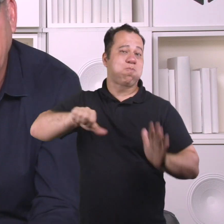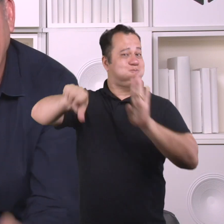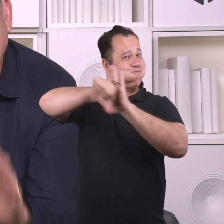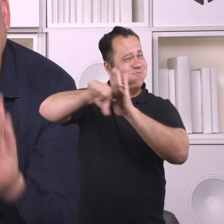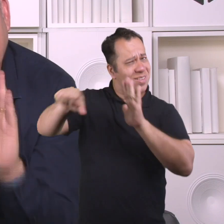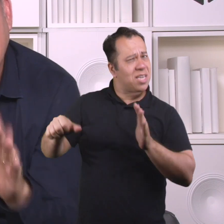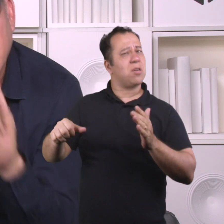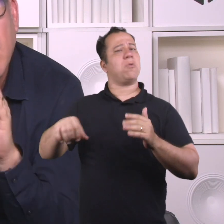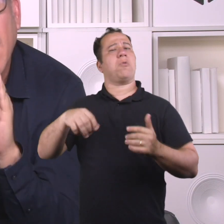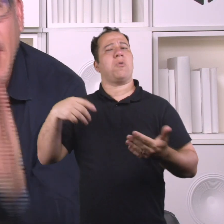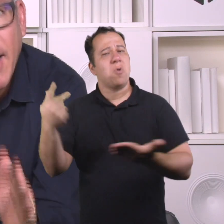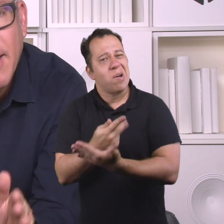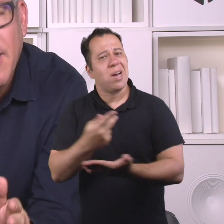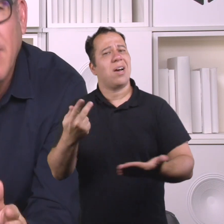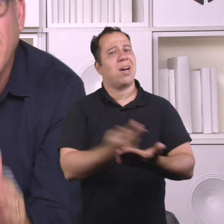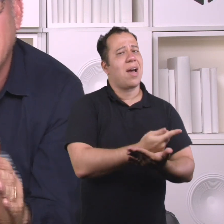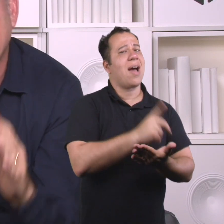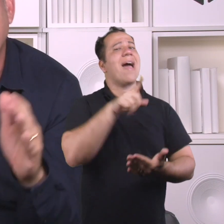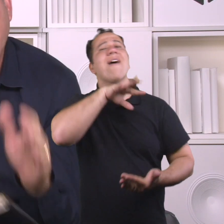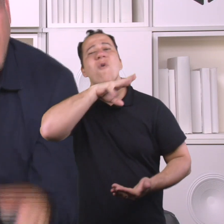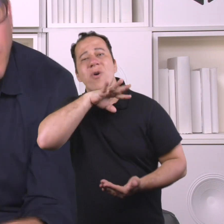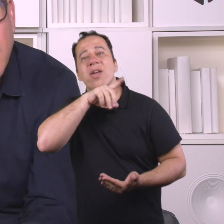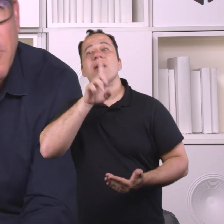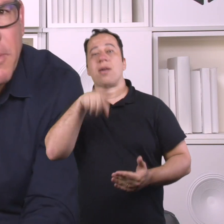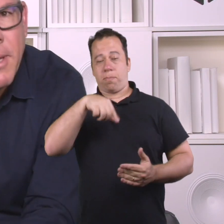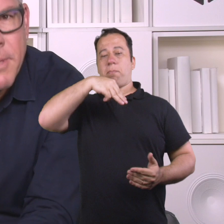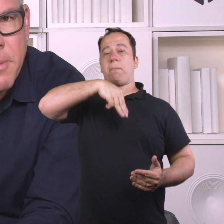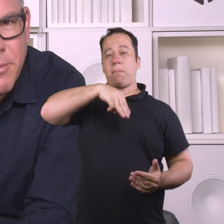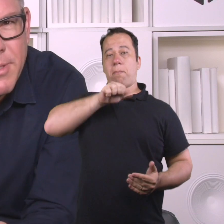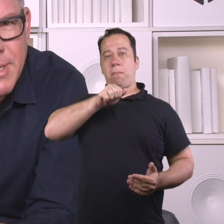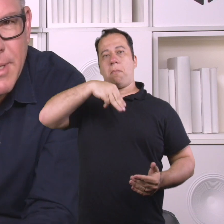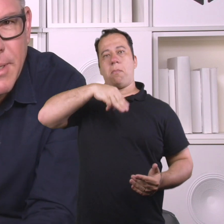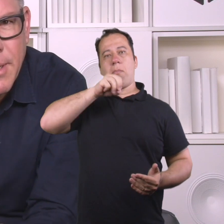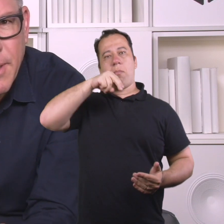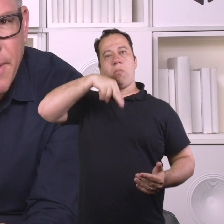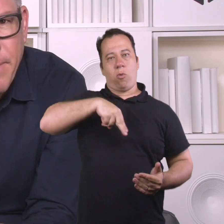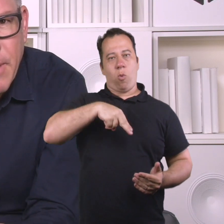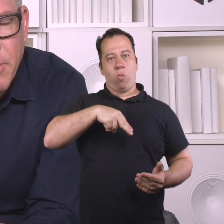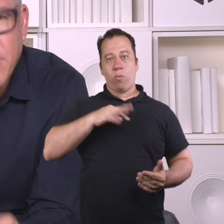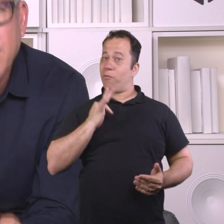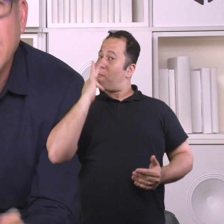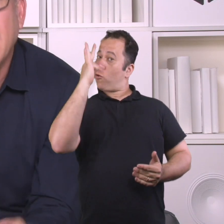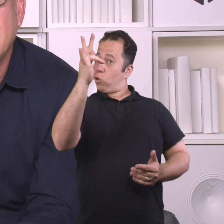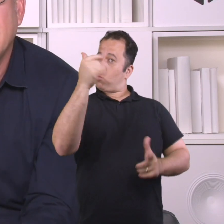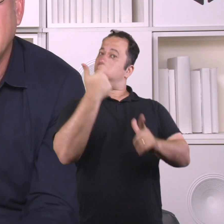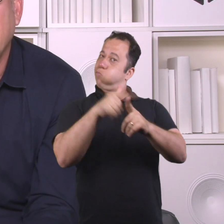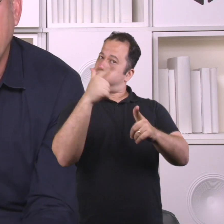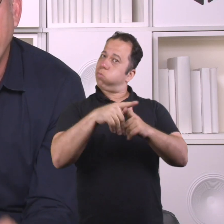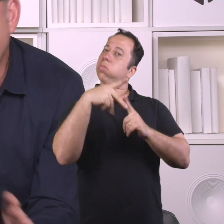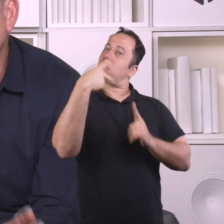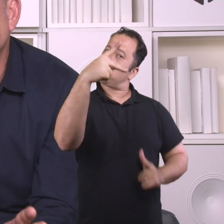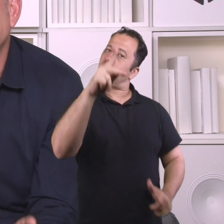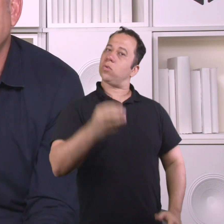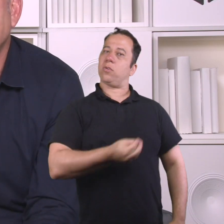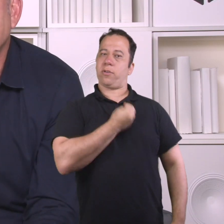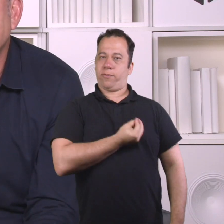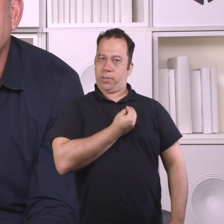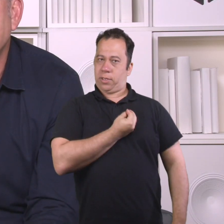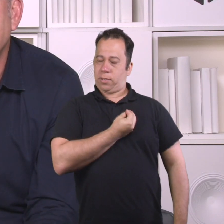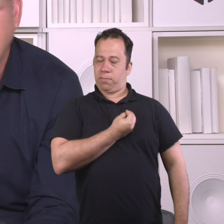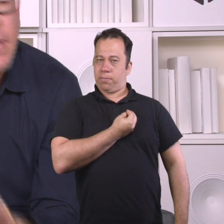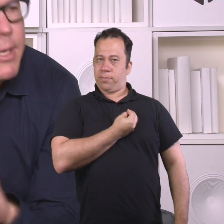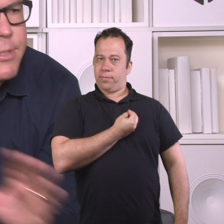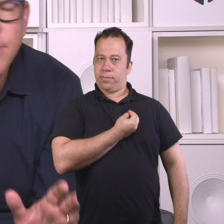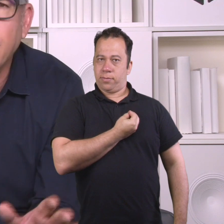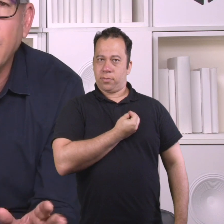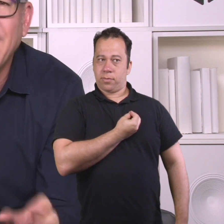de tempo, ele vai explodir na sua cara, ele vai trazer muitos problemas para você. O que Jesus está dizendo é: pegue esse dinheiro